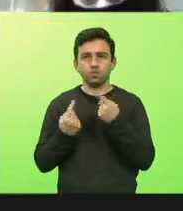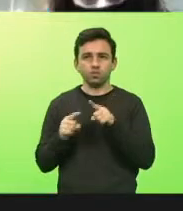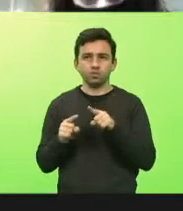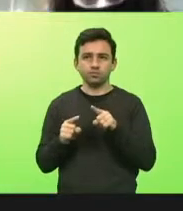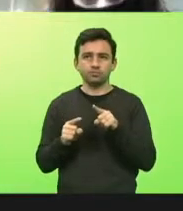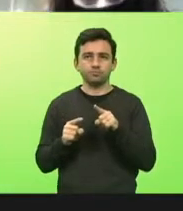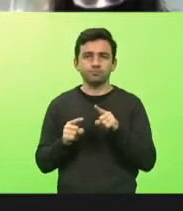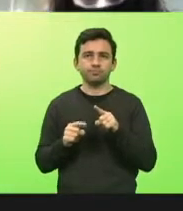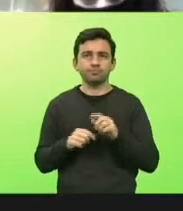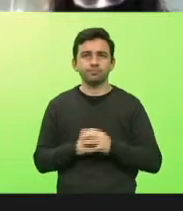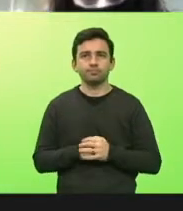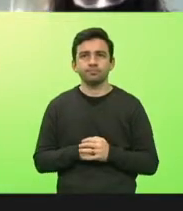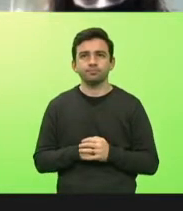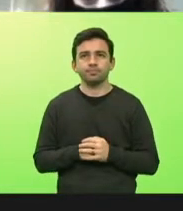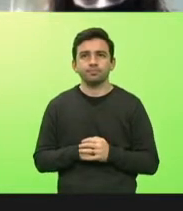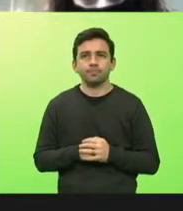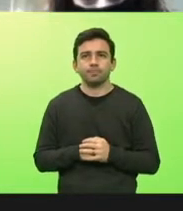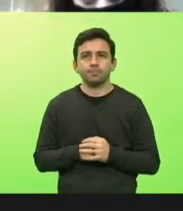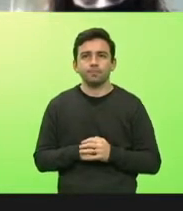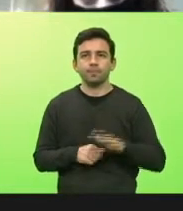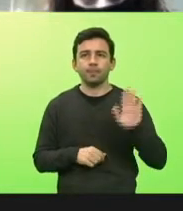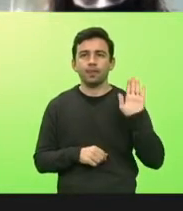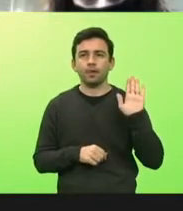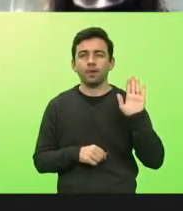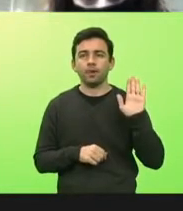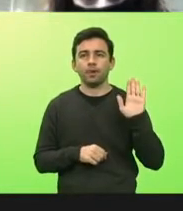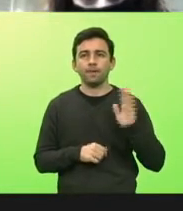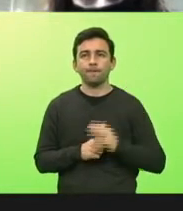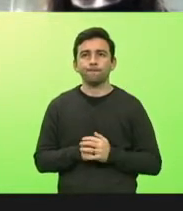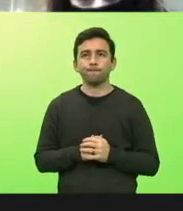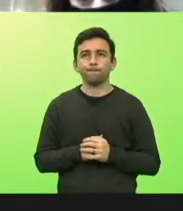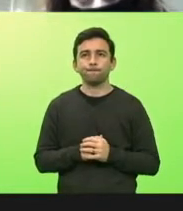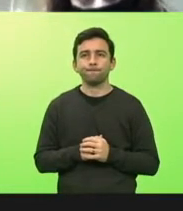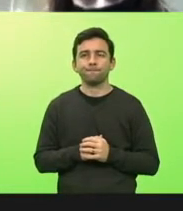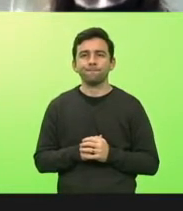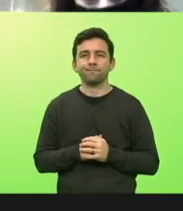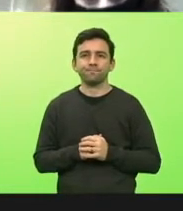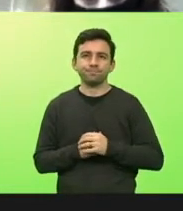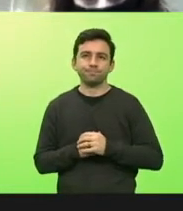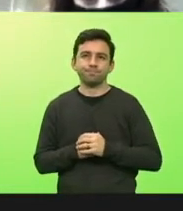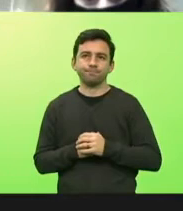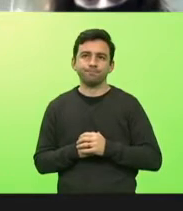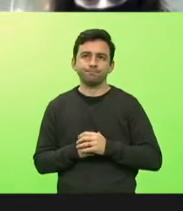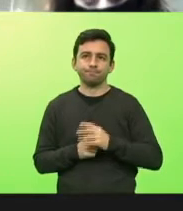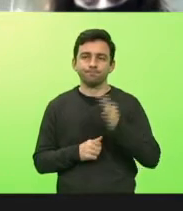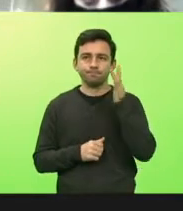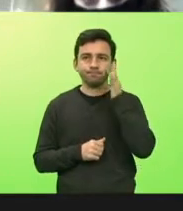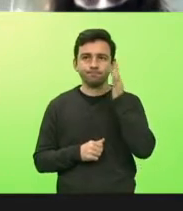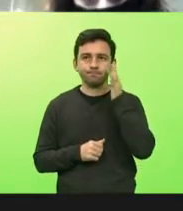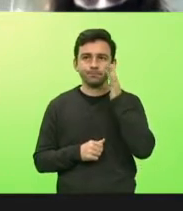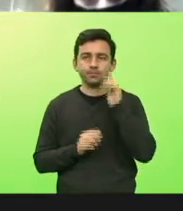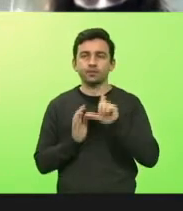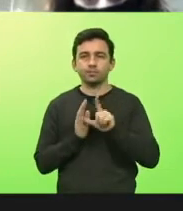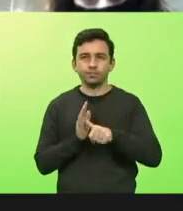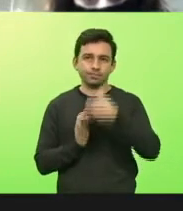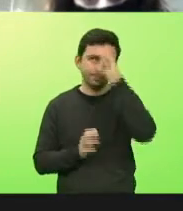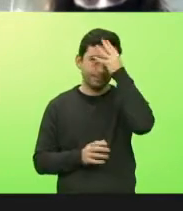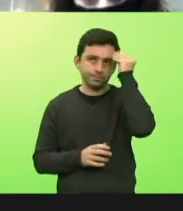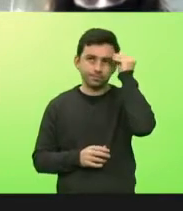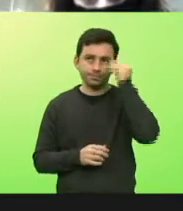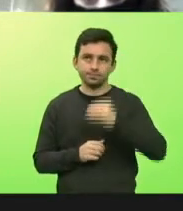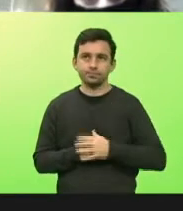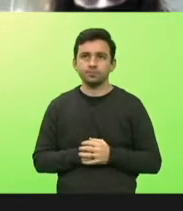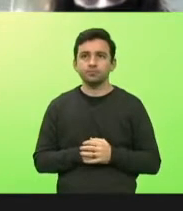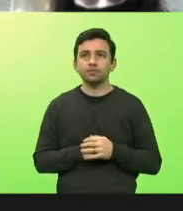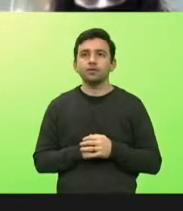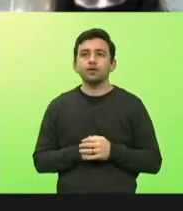Senhor presidente? Pela ordem, presidente. Fernando? Pela ordem, deputado Fernando Crelli. Na sequência, deputada Luciana Carminati. Então, senhor presidente,